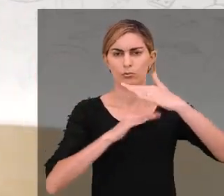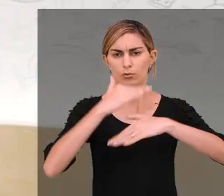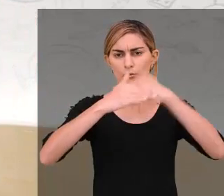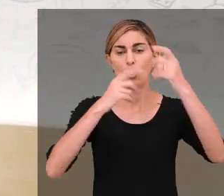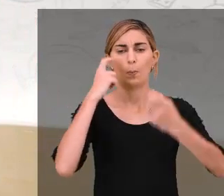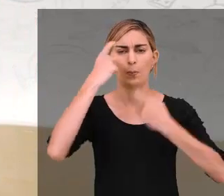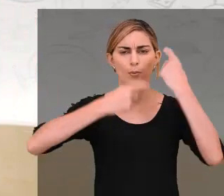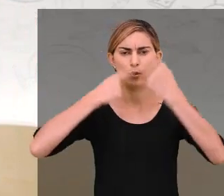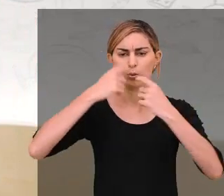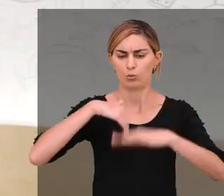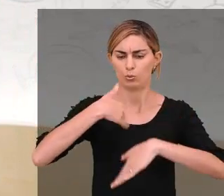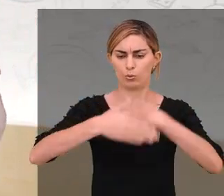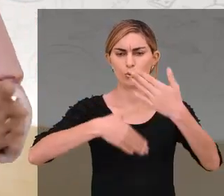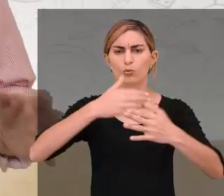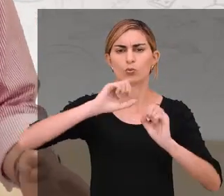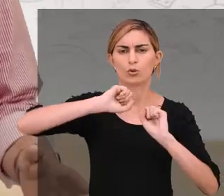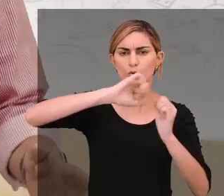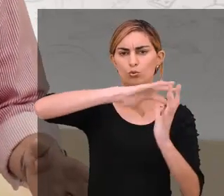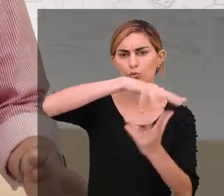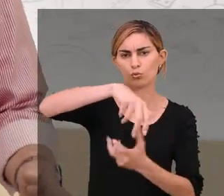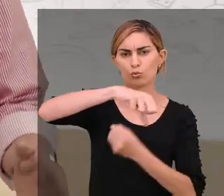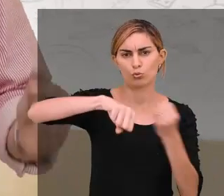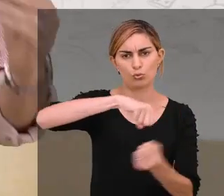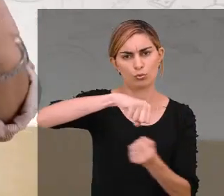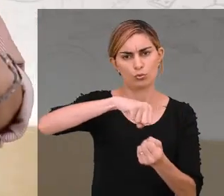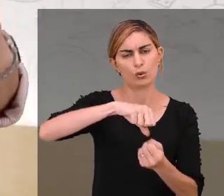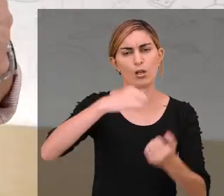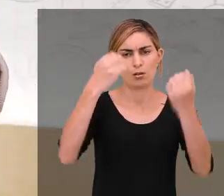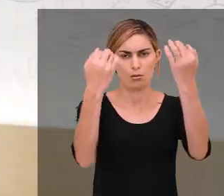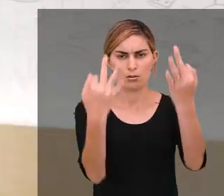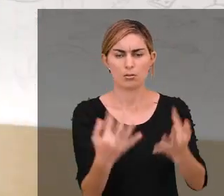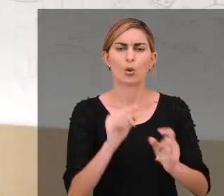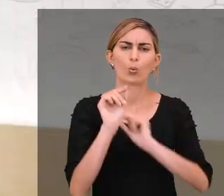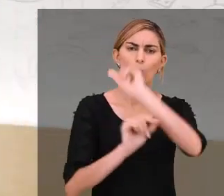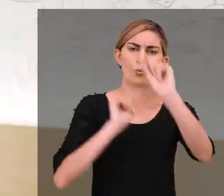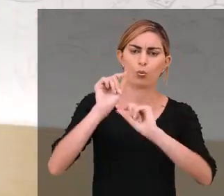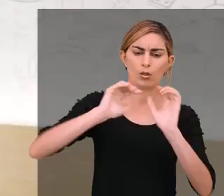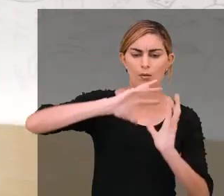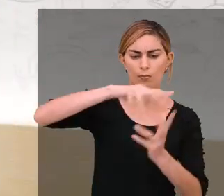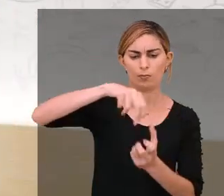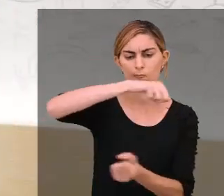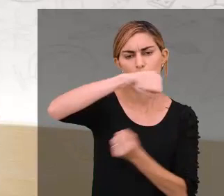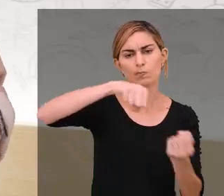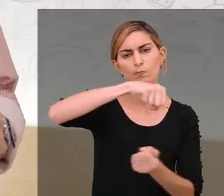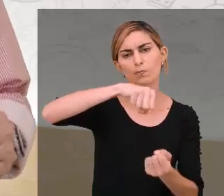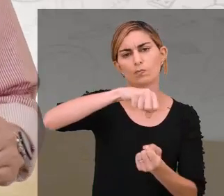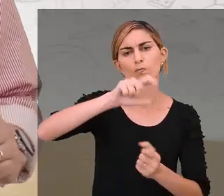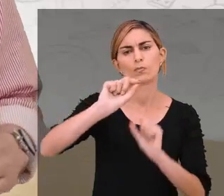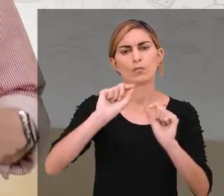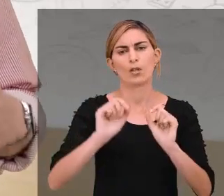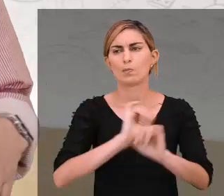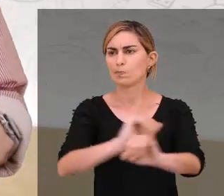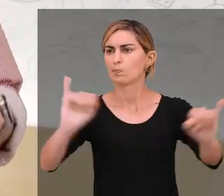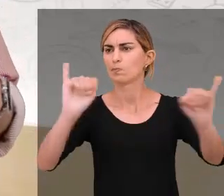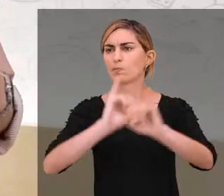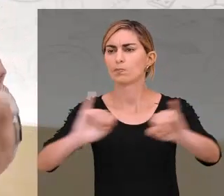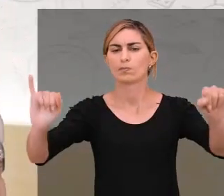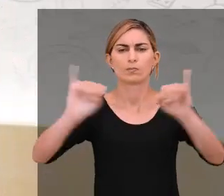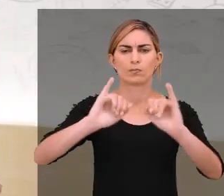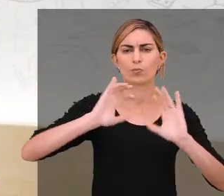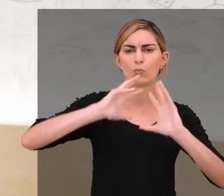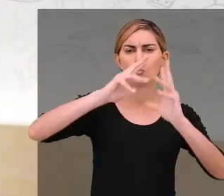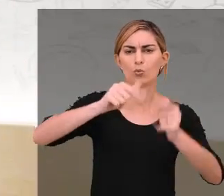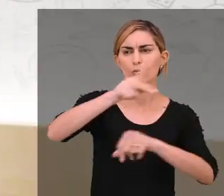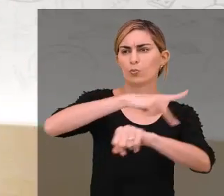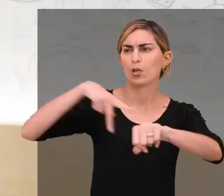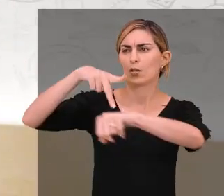preocupava muito com a questão do desenvolvimento sustentável. Definia o que era desenvolvimento sustentável e pregava para que as nações